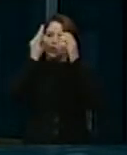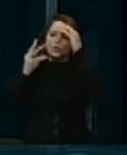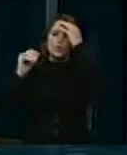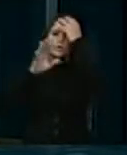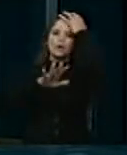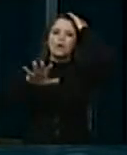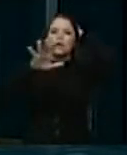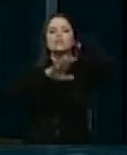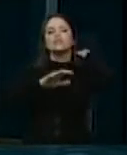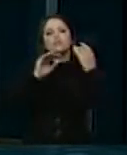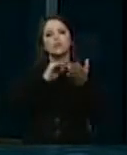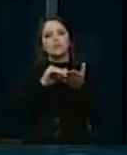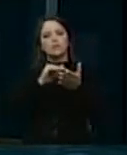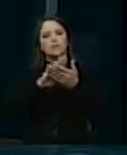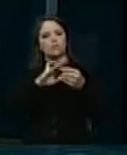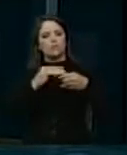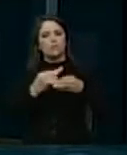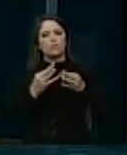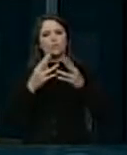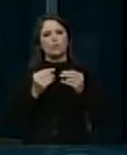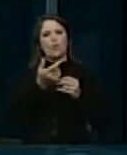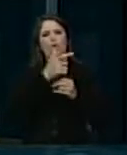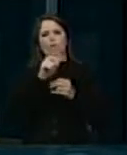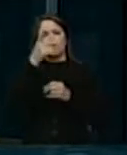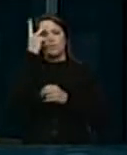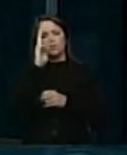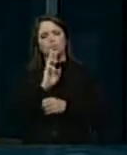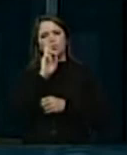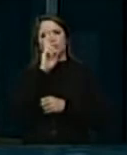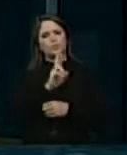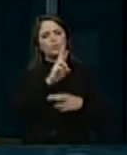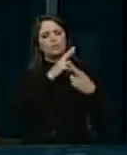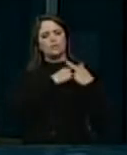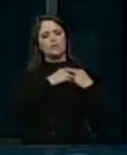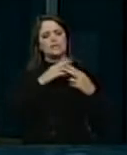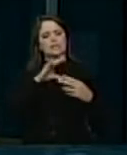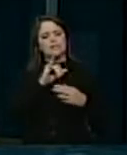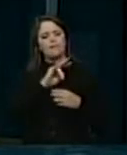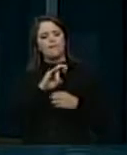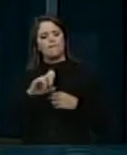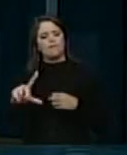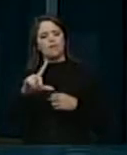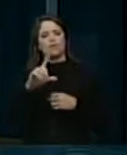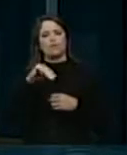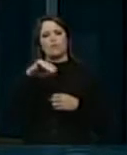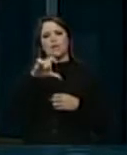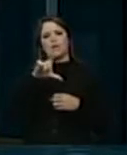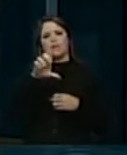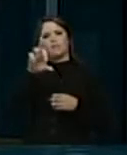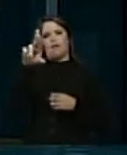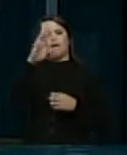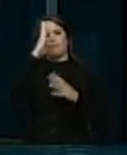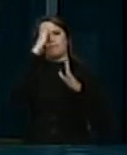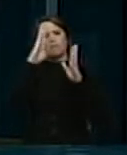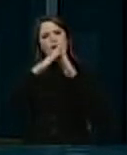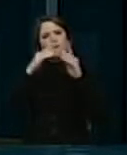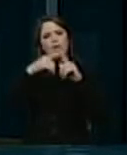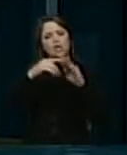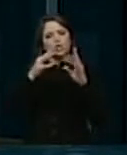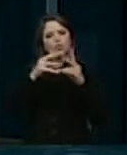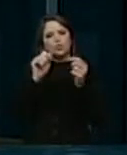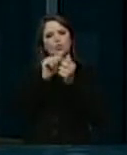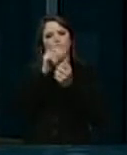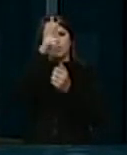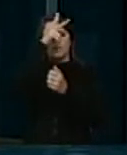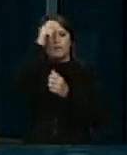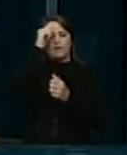região, secretários municipais e outras autoridades civis, militares e eclesiásticas, ao lado do prefeito de Mogi